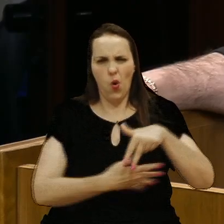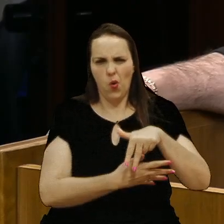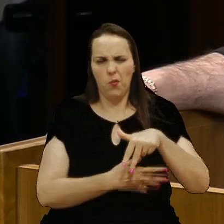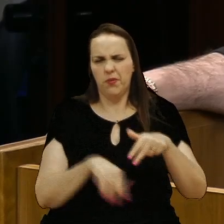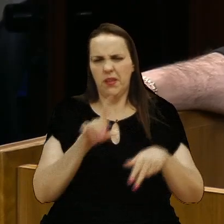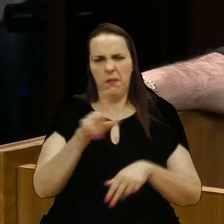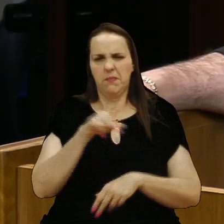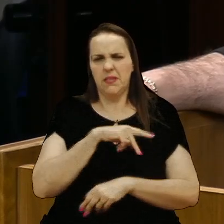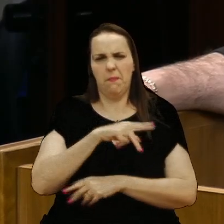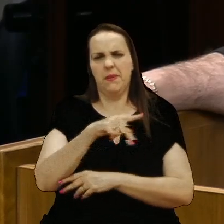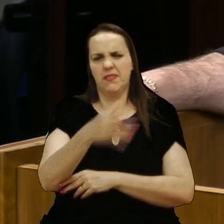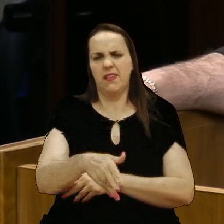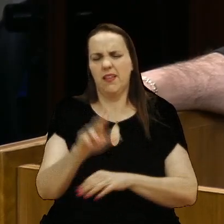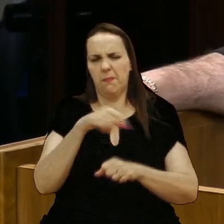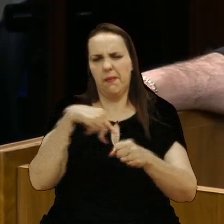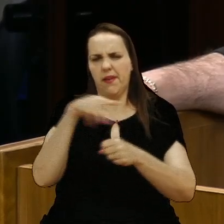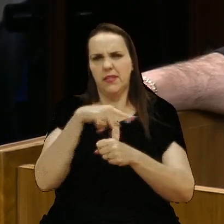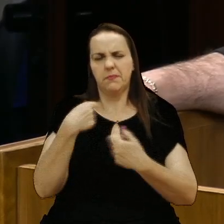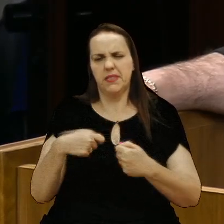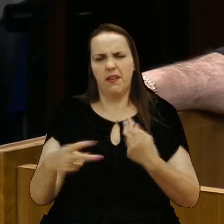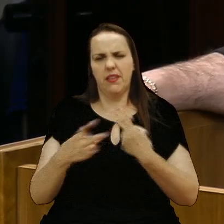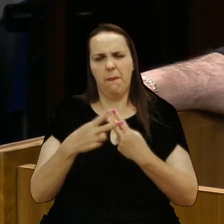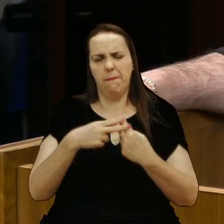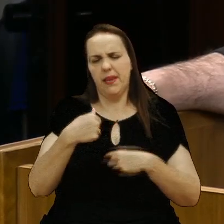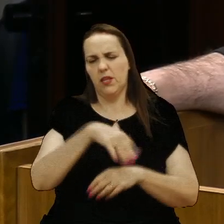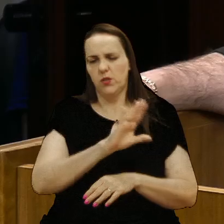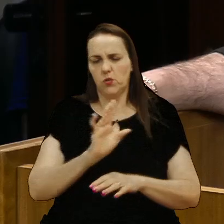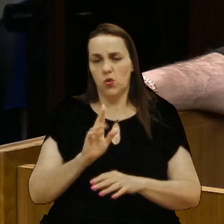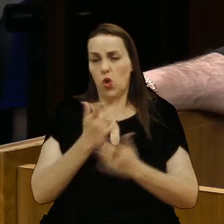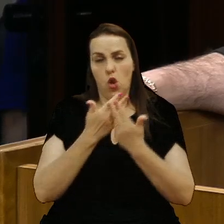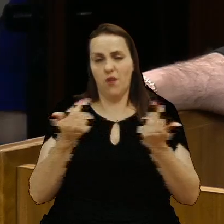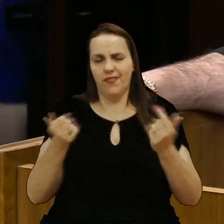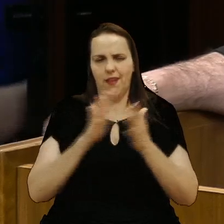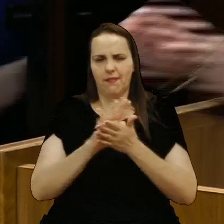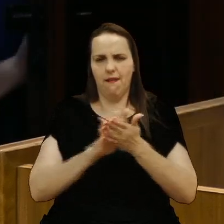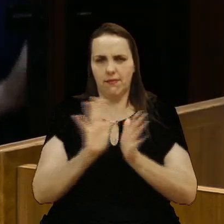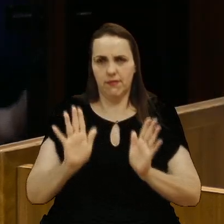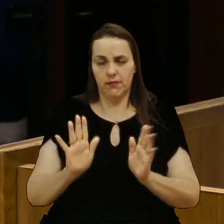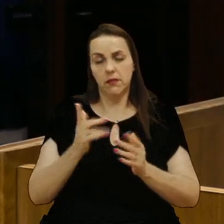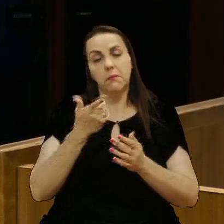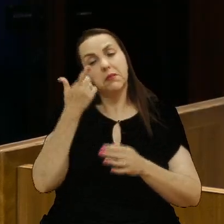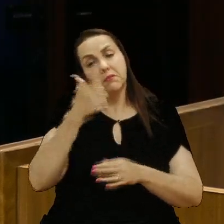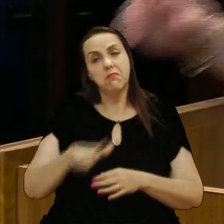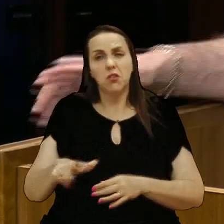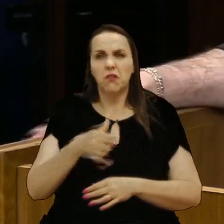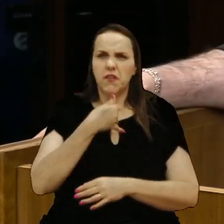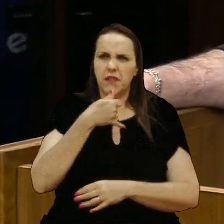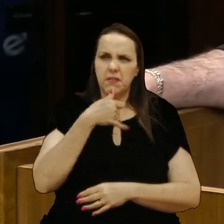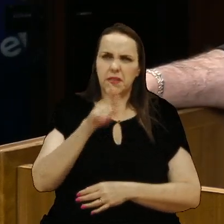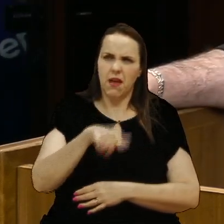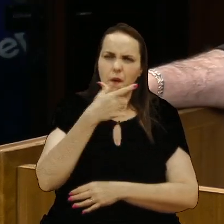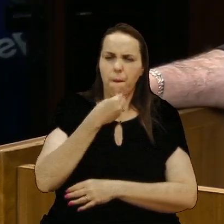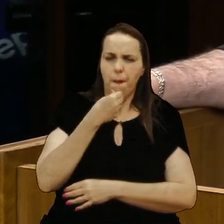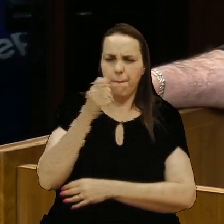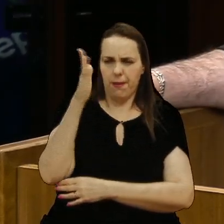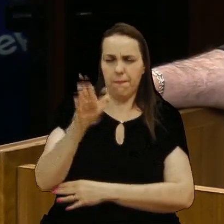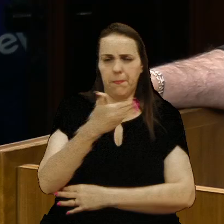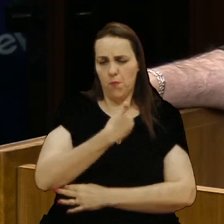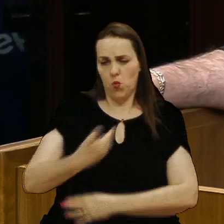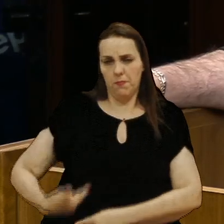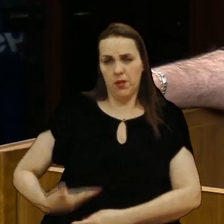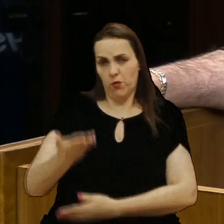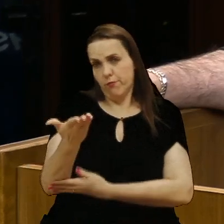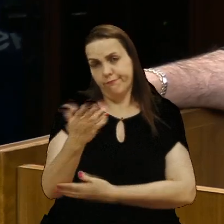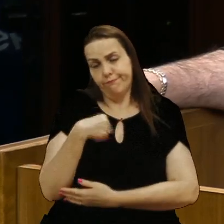presidindo o país, deveria estar preso, e que não é novidade para ninguém, né? Mas, novamente, infelizmente, ele é um homem público, e assim